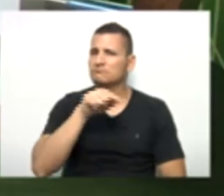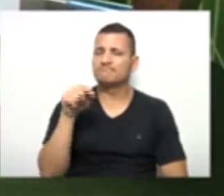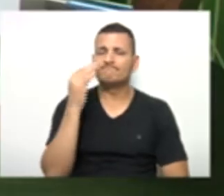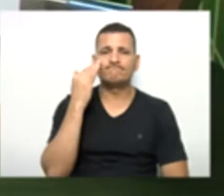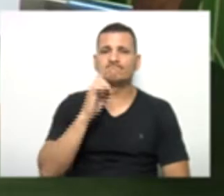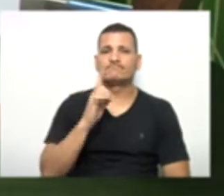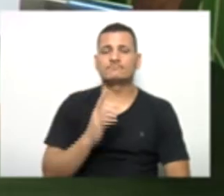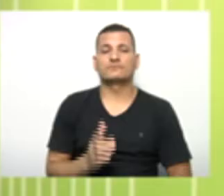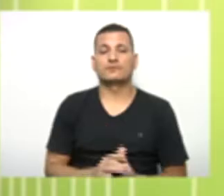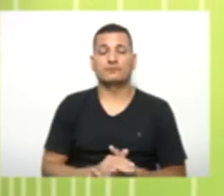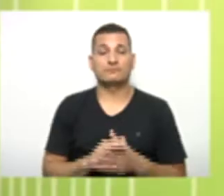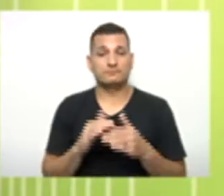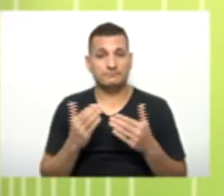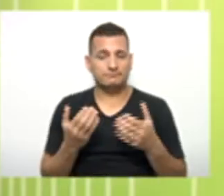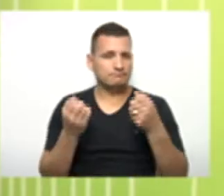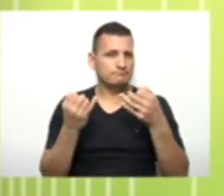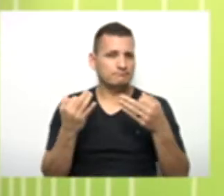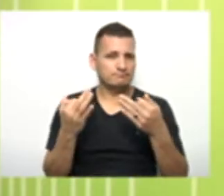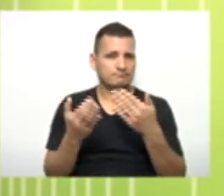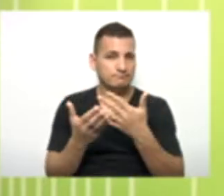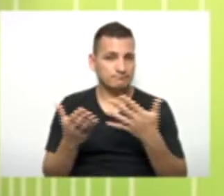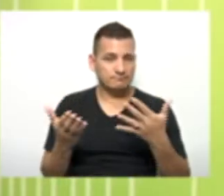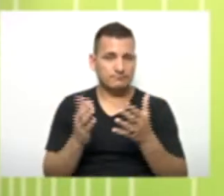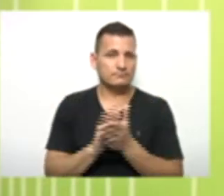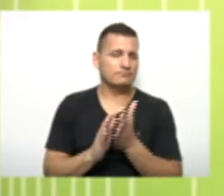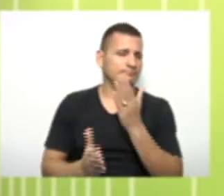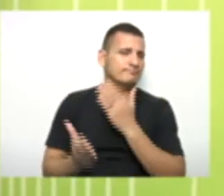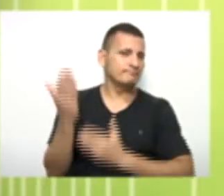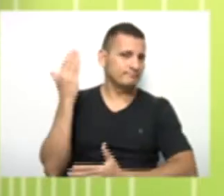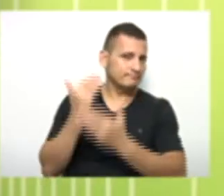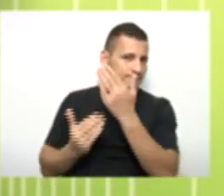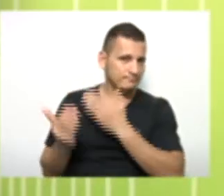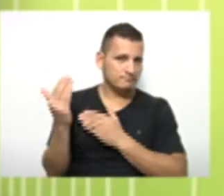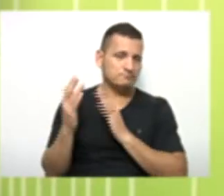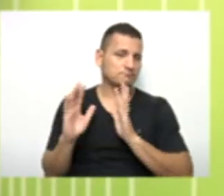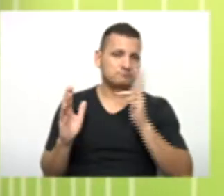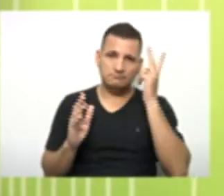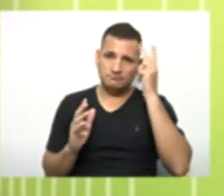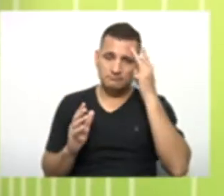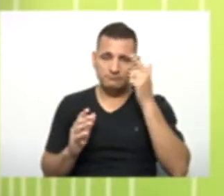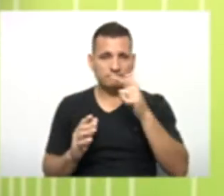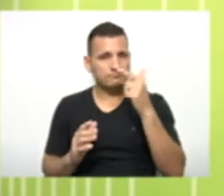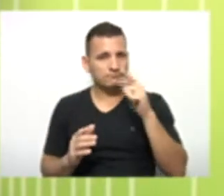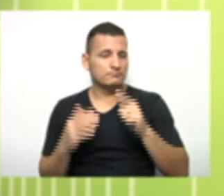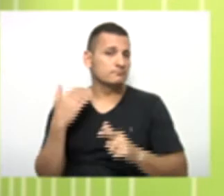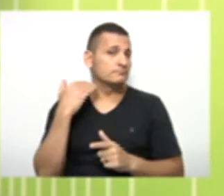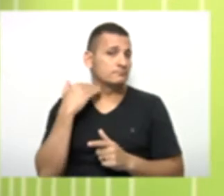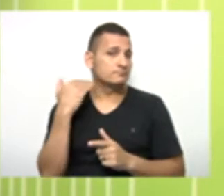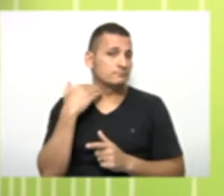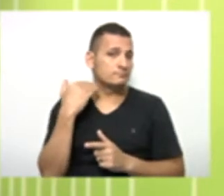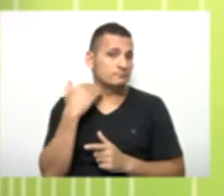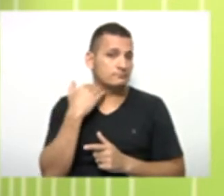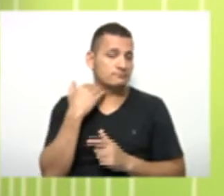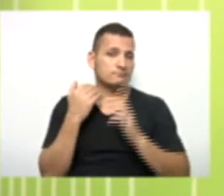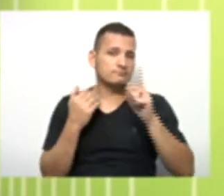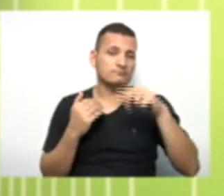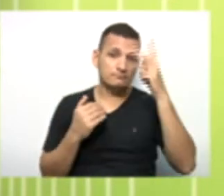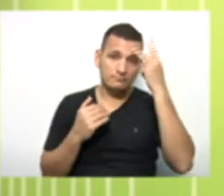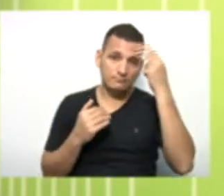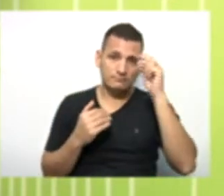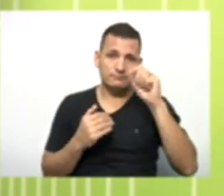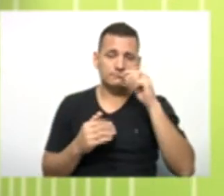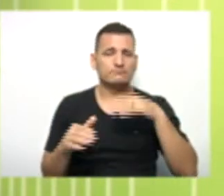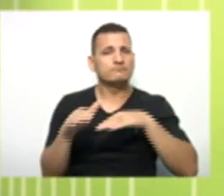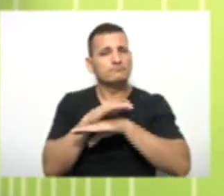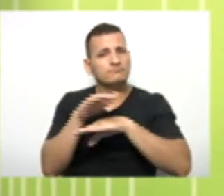então exemplificando para vocês, antigamente era muito normal, né, não tinham bancos, era muito normal a gente guardar o